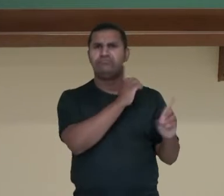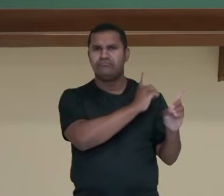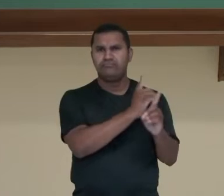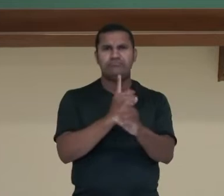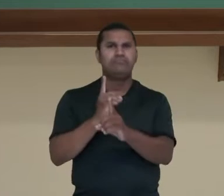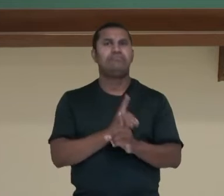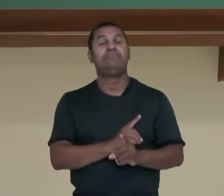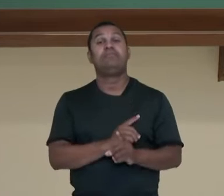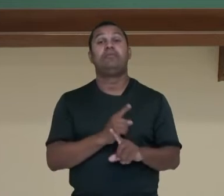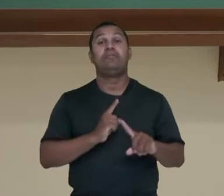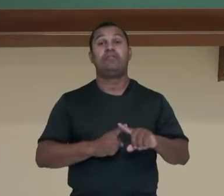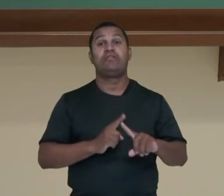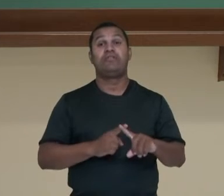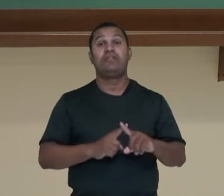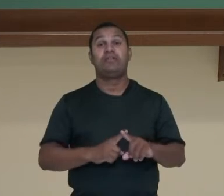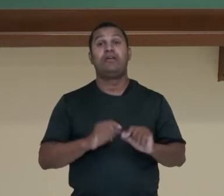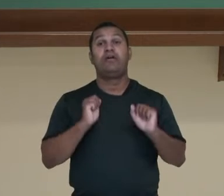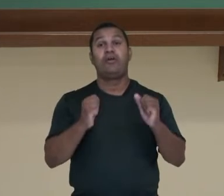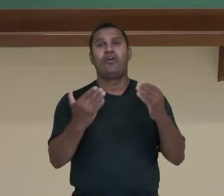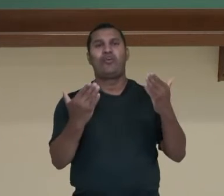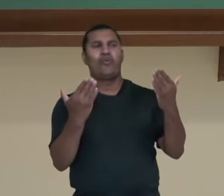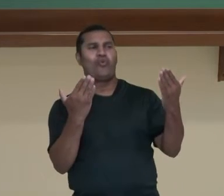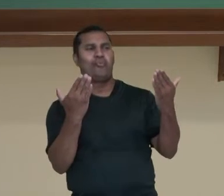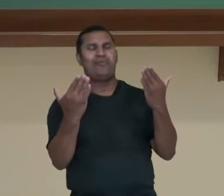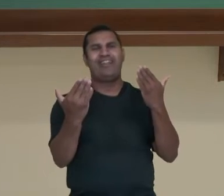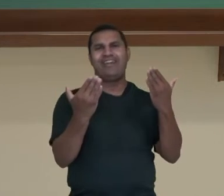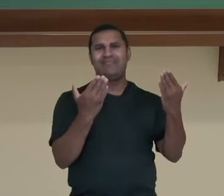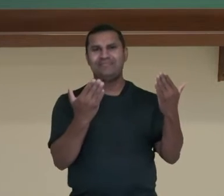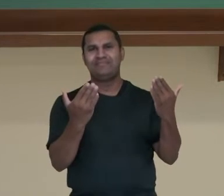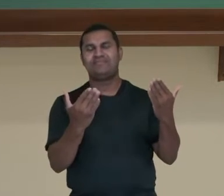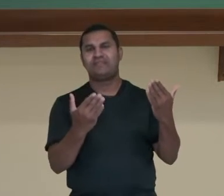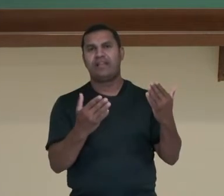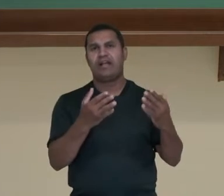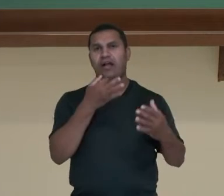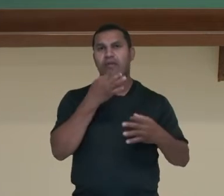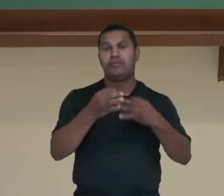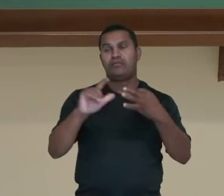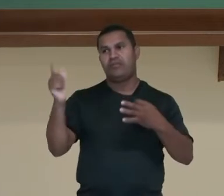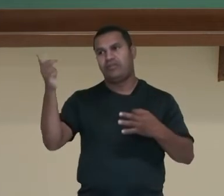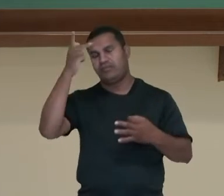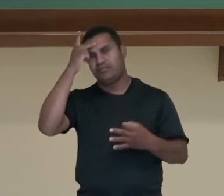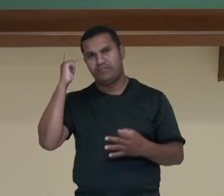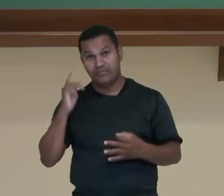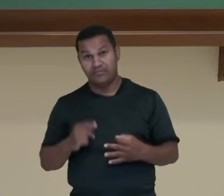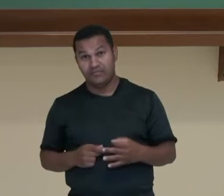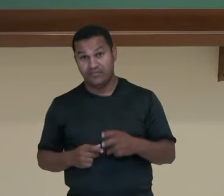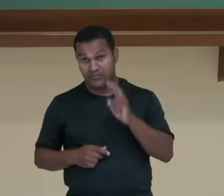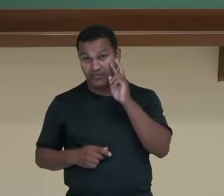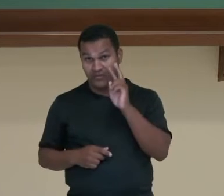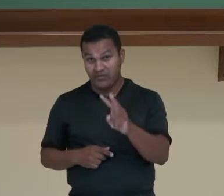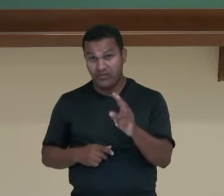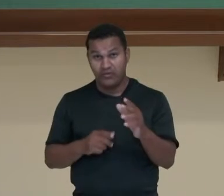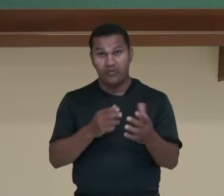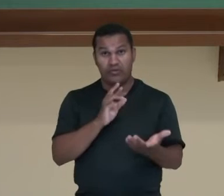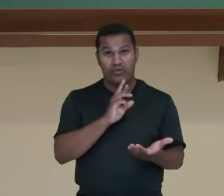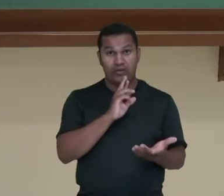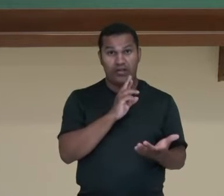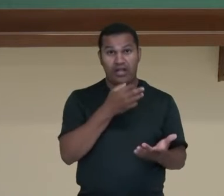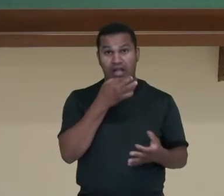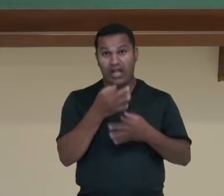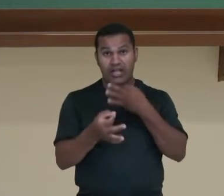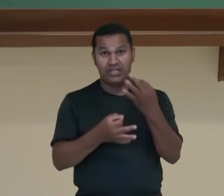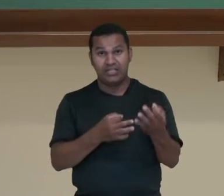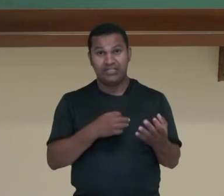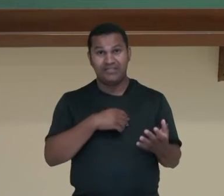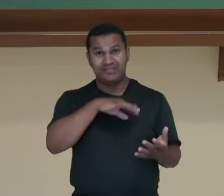interessante para você comparar opiniões de pessoas. Quando você leu uma crítica e ela é muito negativa ou muito positiva,